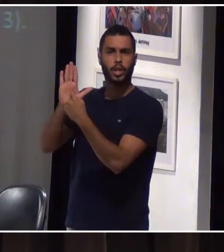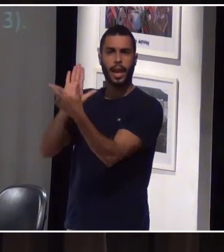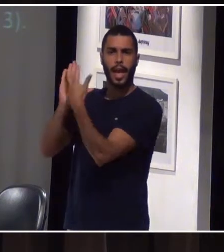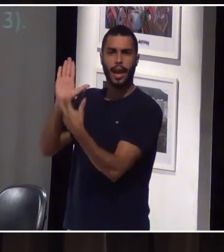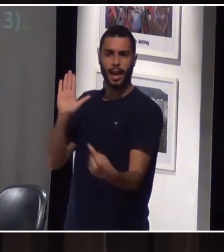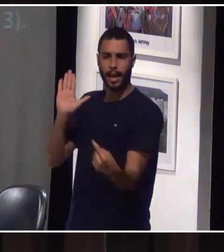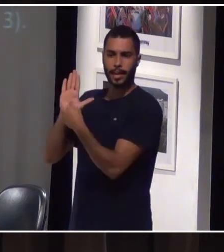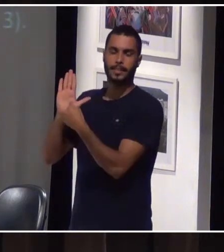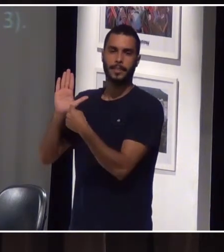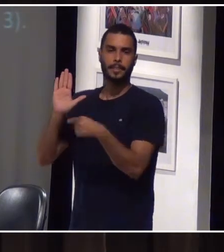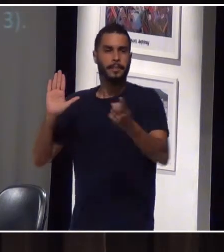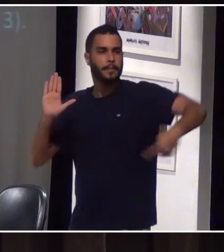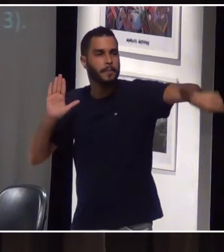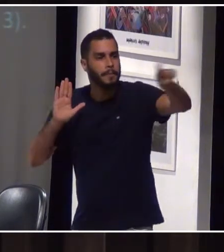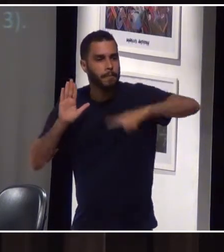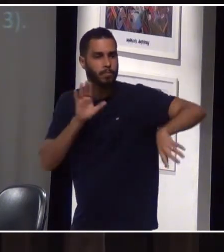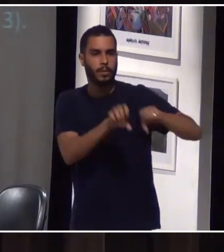a exigência vai subindo.